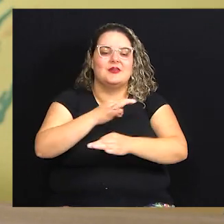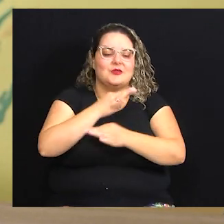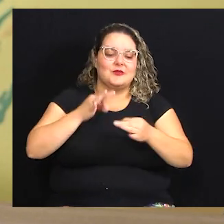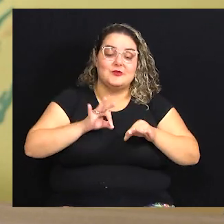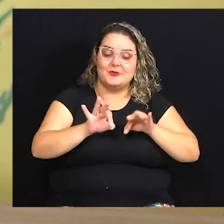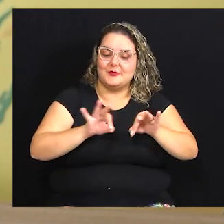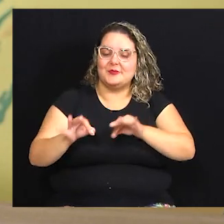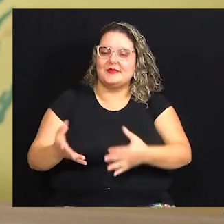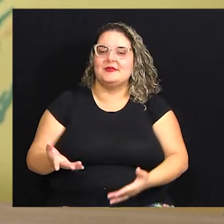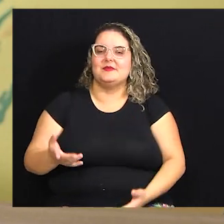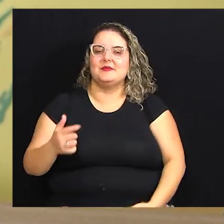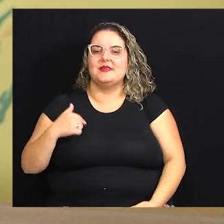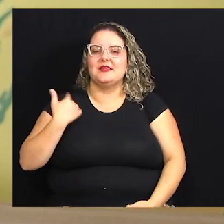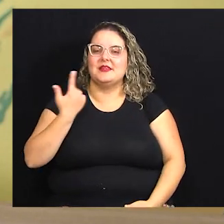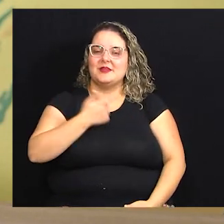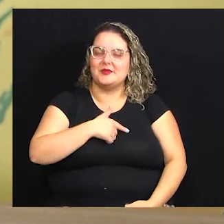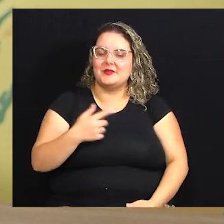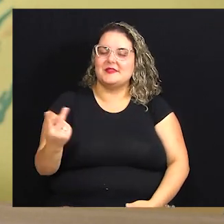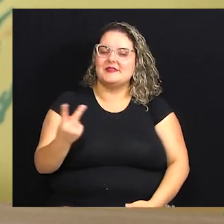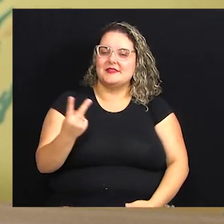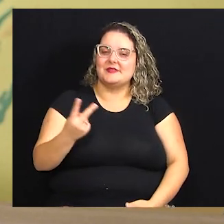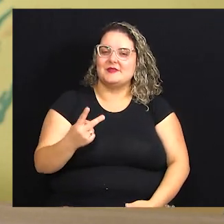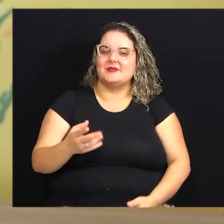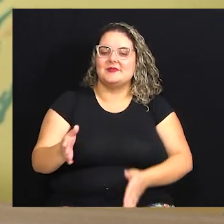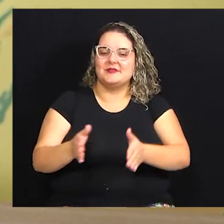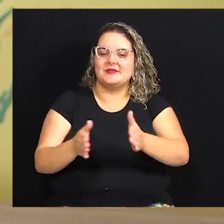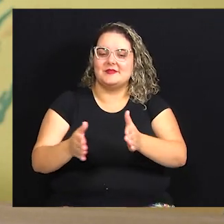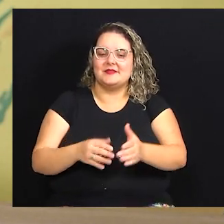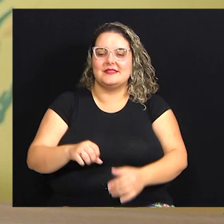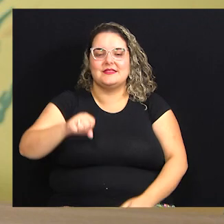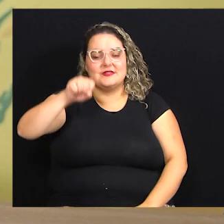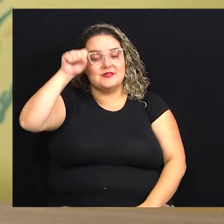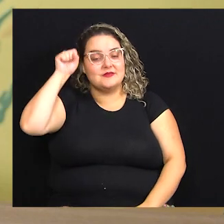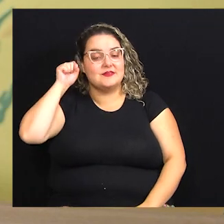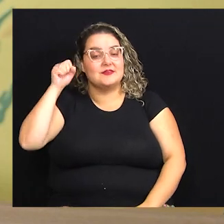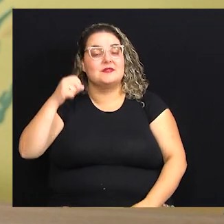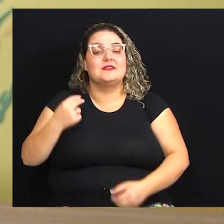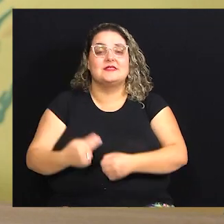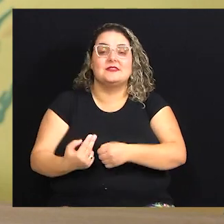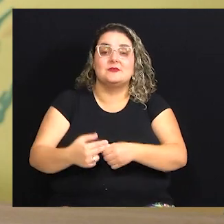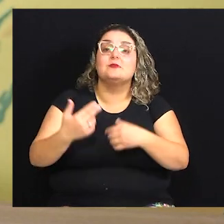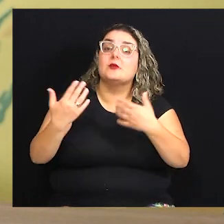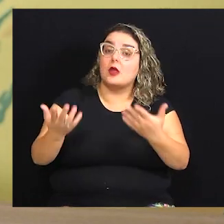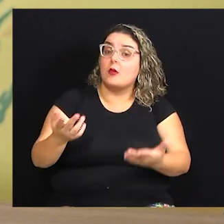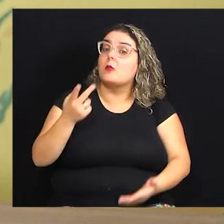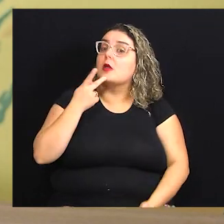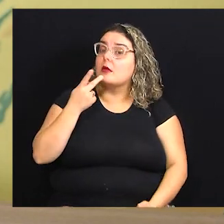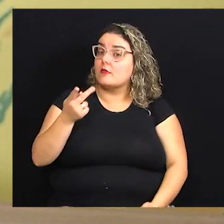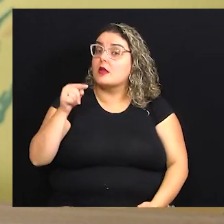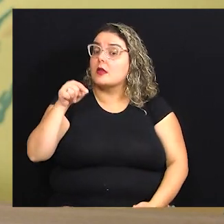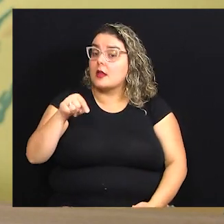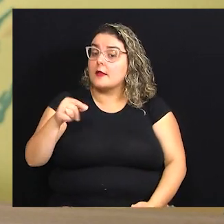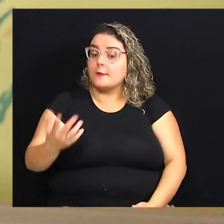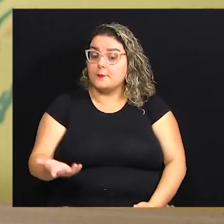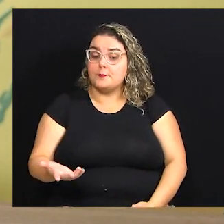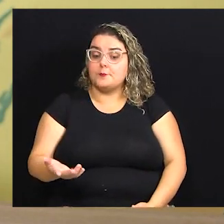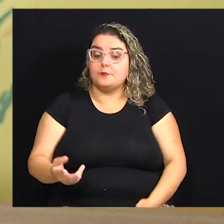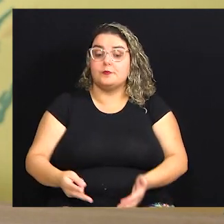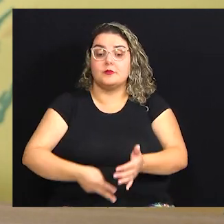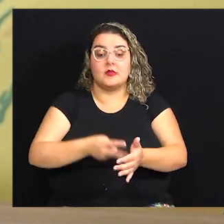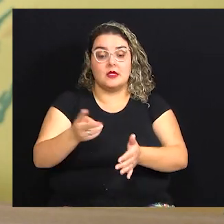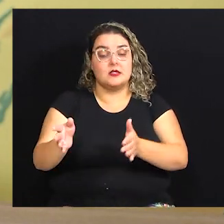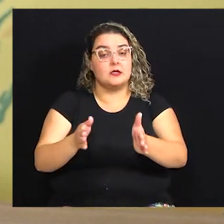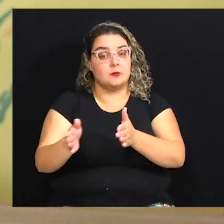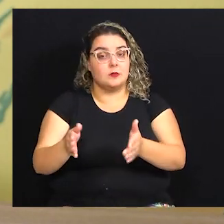aqui nos preparativos para a realização da segunda fase do vestibular da Unicamp. Bom, para falar justamente a respeito desta